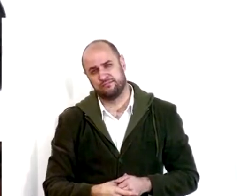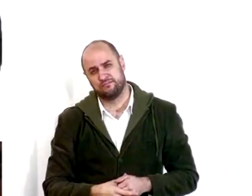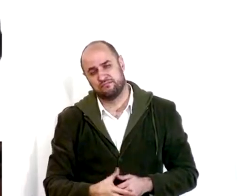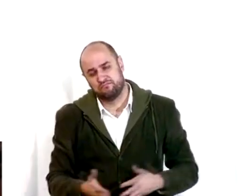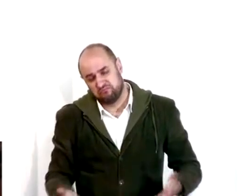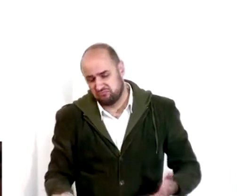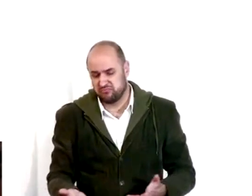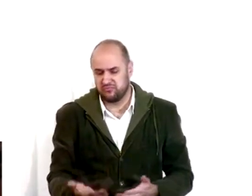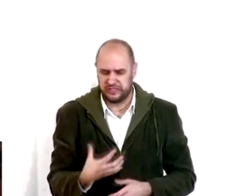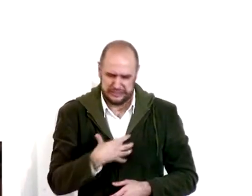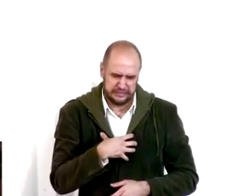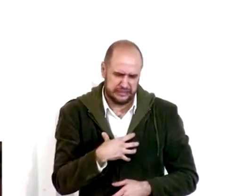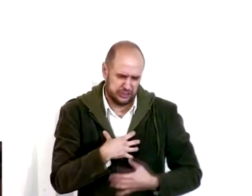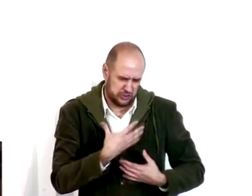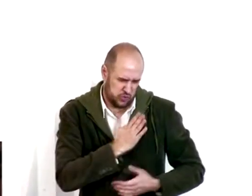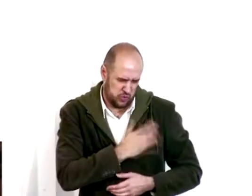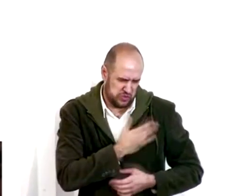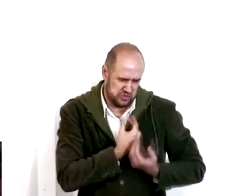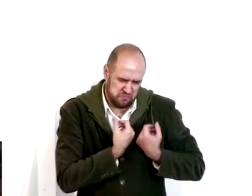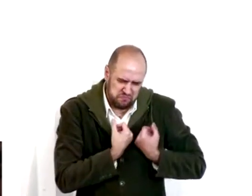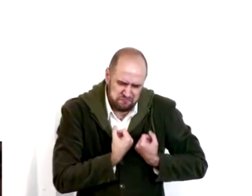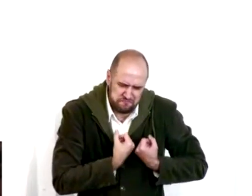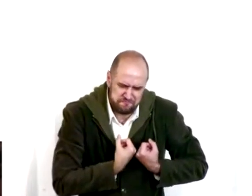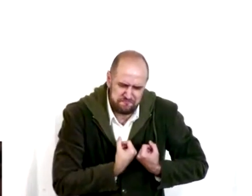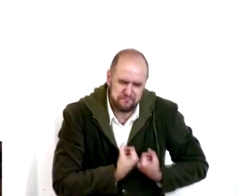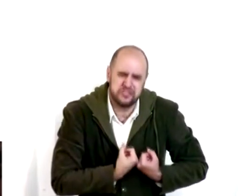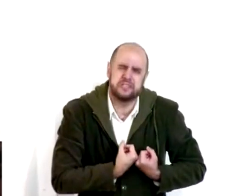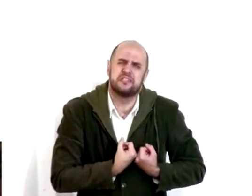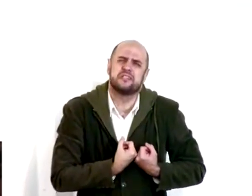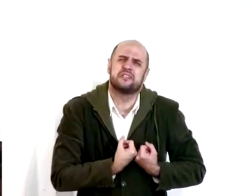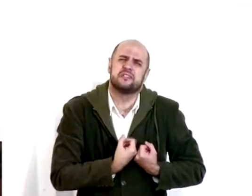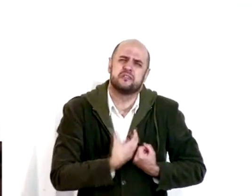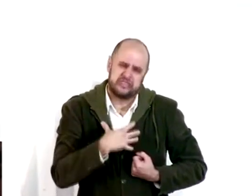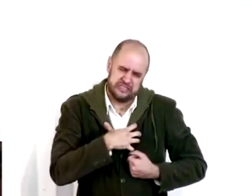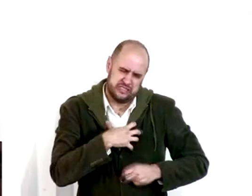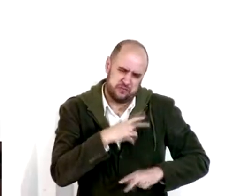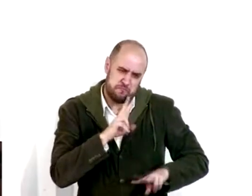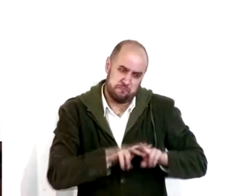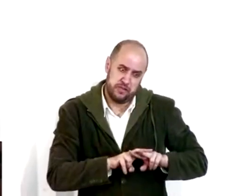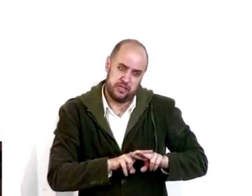Talvez você carregue no coração uma espécie de prisão.